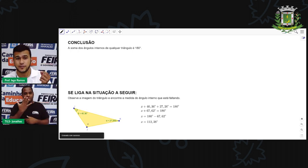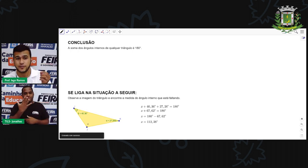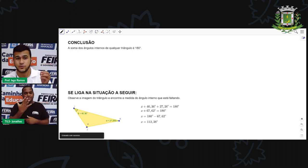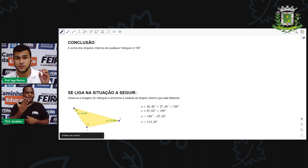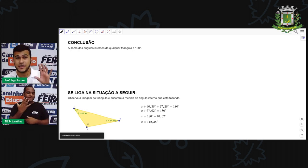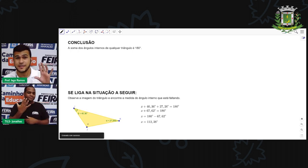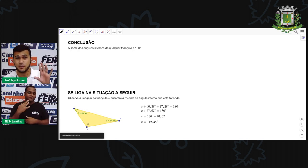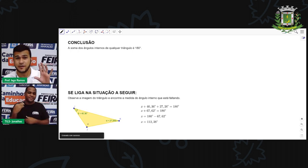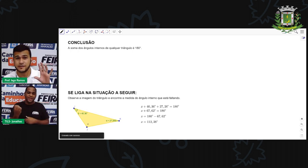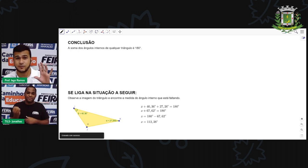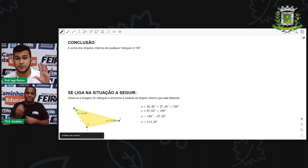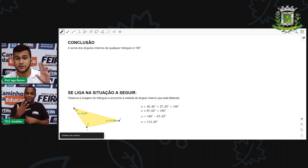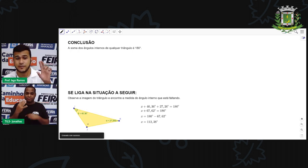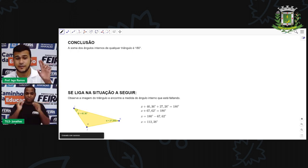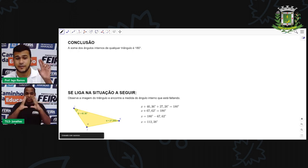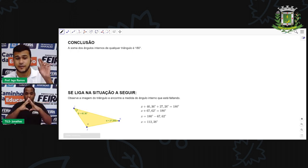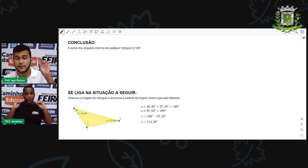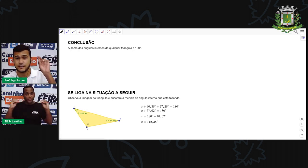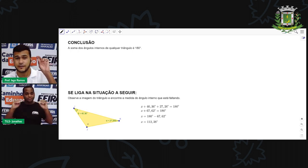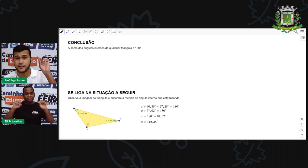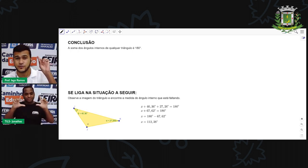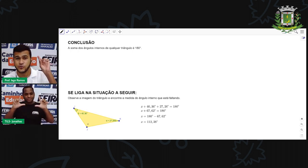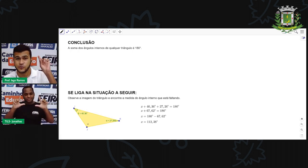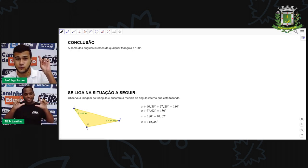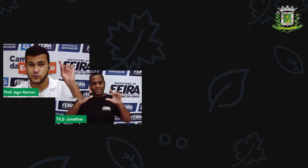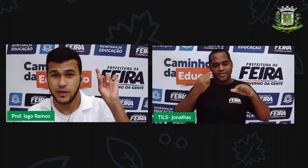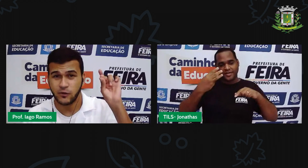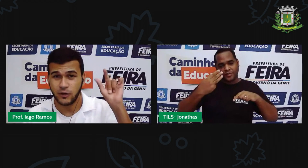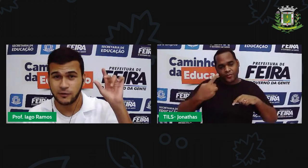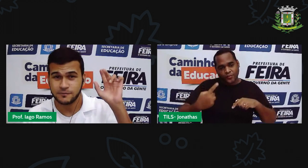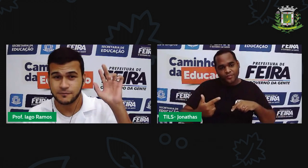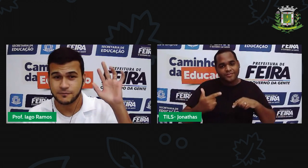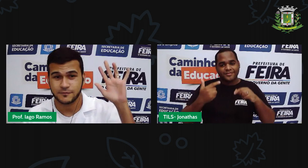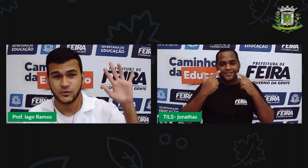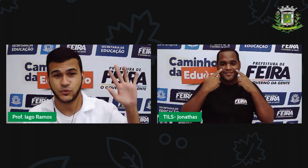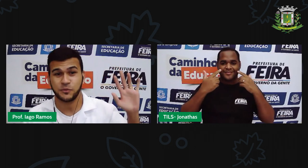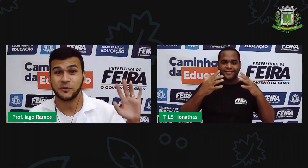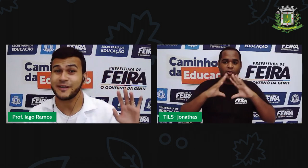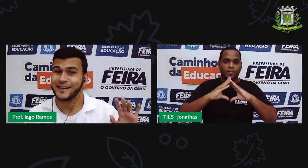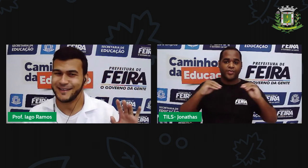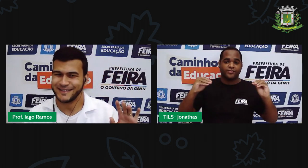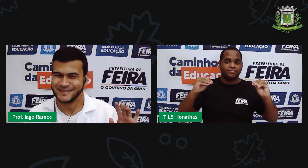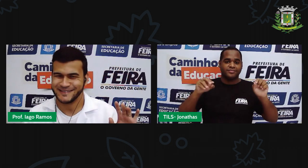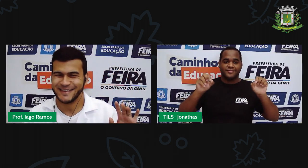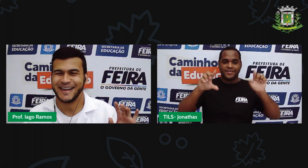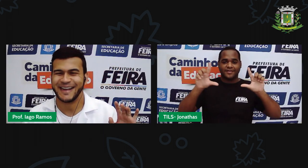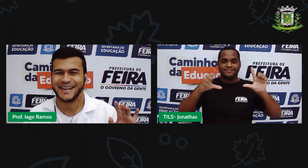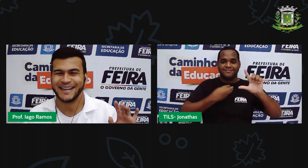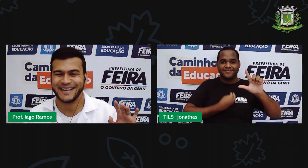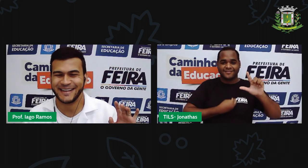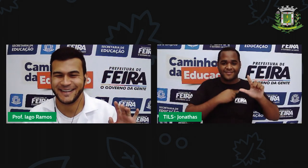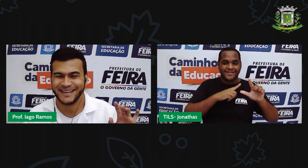mágica do desaparecimento da tela em 3, 2, 1. Agora sumiu a tela.